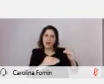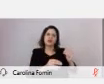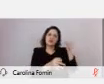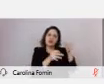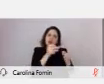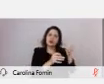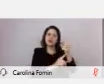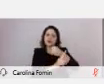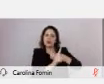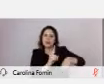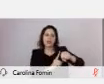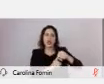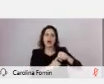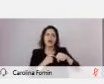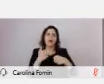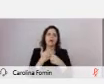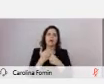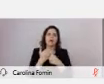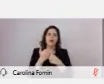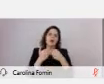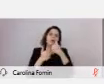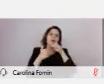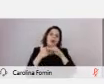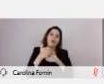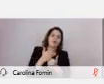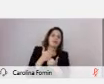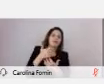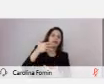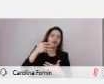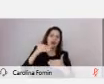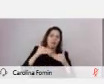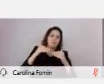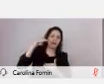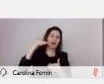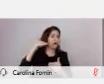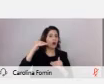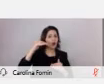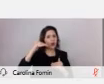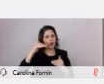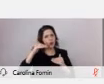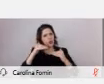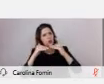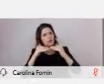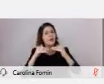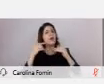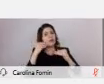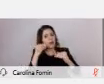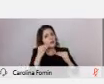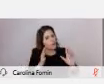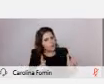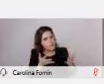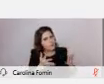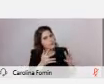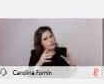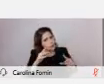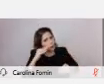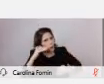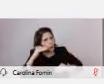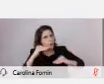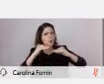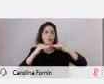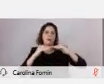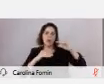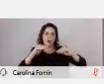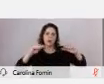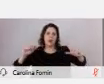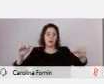da desigualdade, possam ser eliminadas. Portanto, esse evento é extremamente oportuno, um evento de